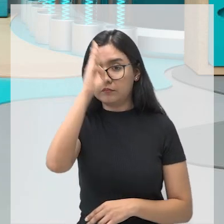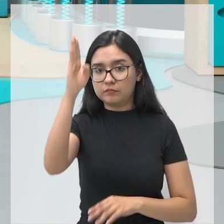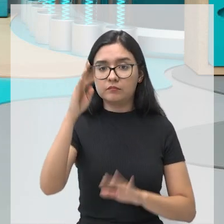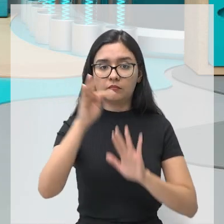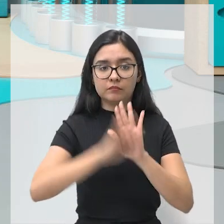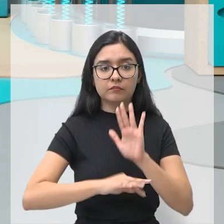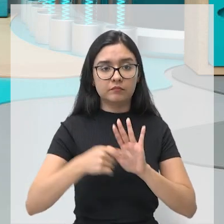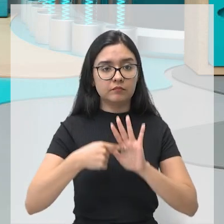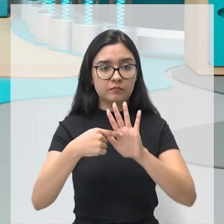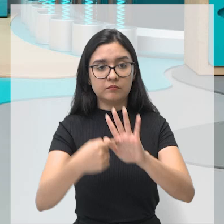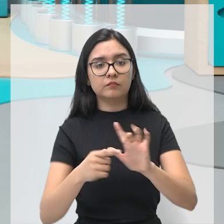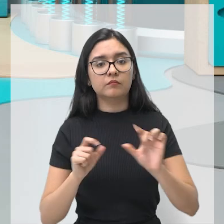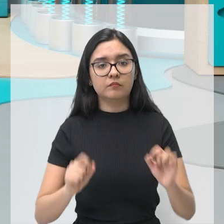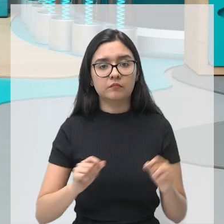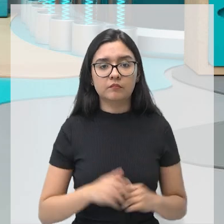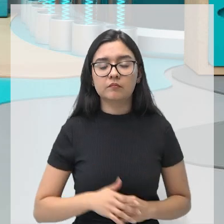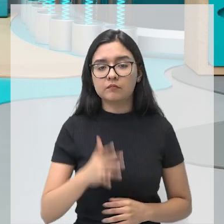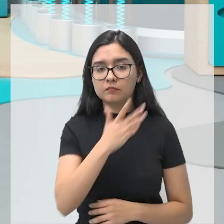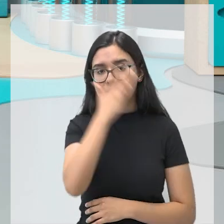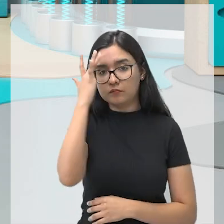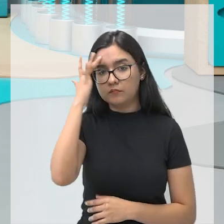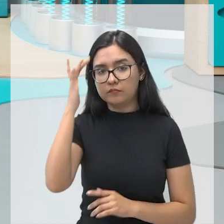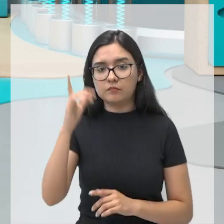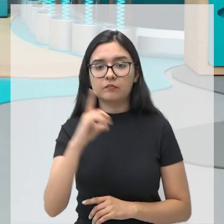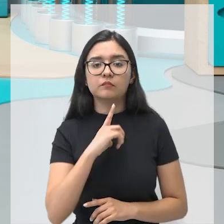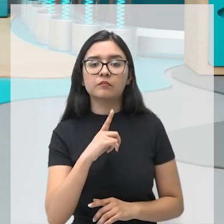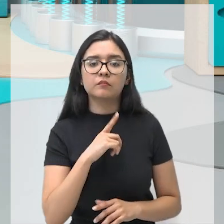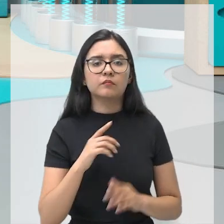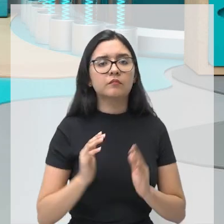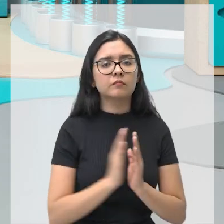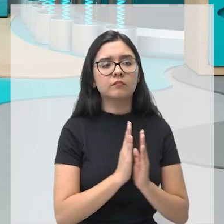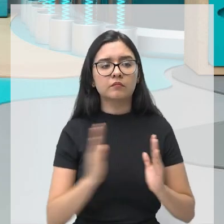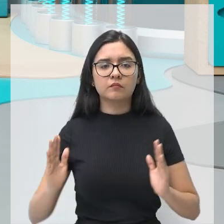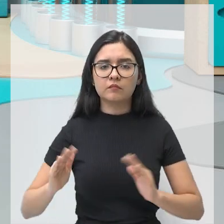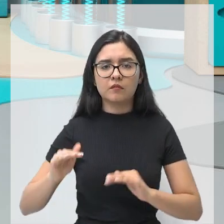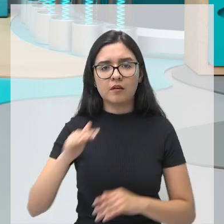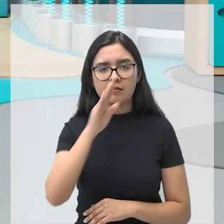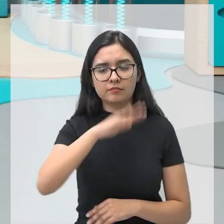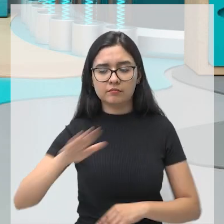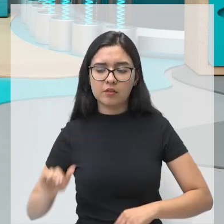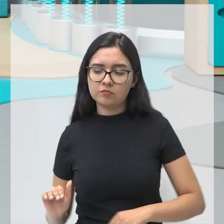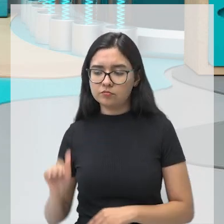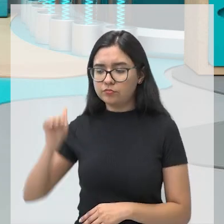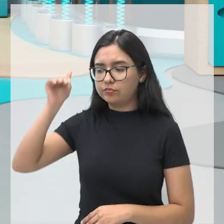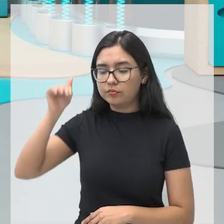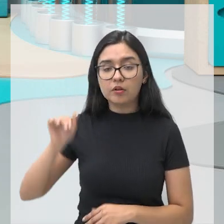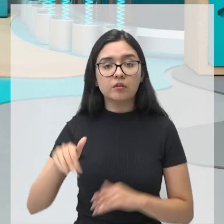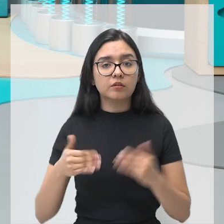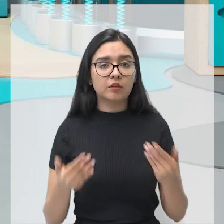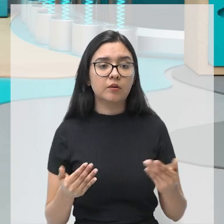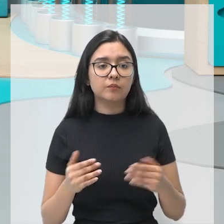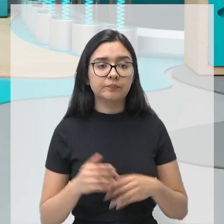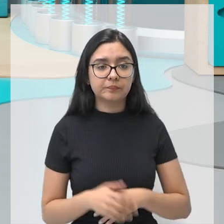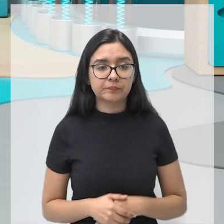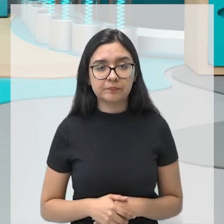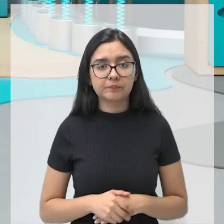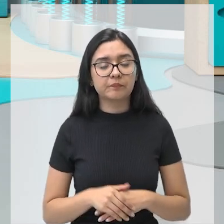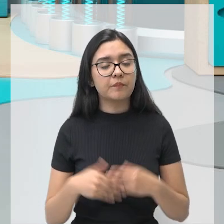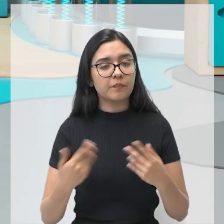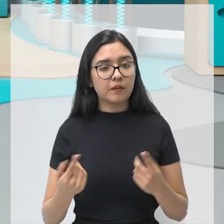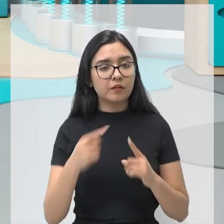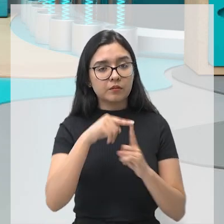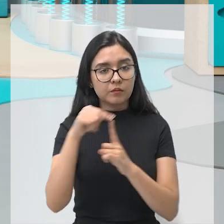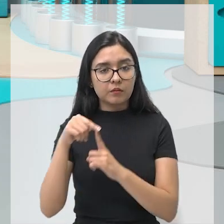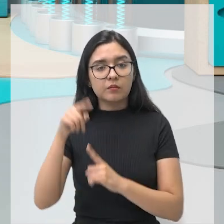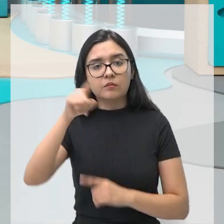continua mostrando para a gente, para aquelas pessoas que estão em fase de crescimento, ok? Seguindo, olha, os Exer